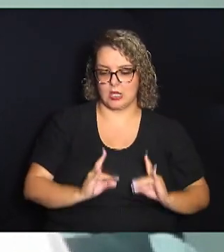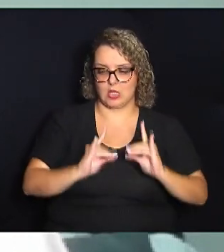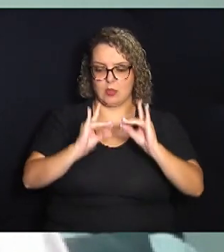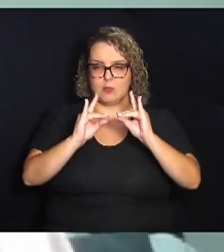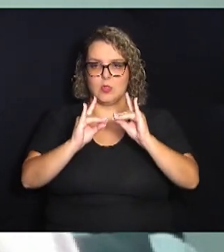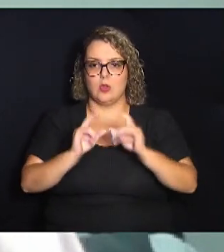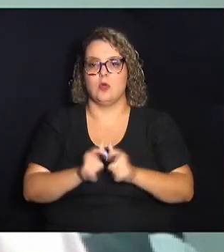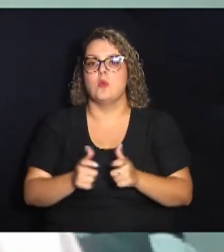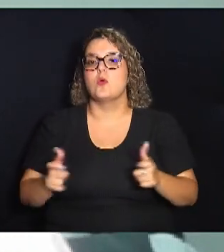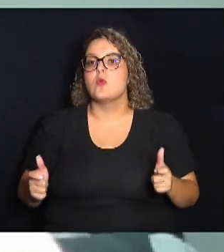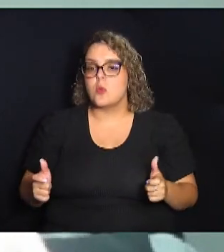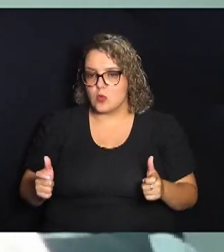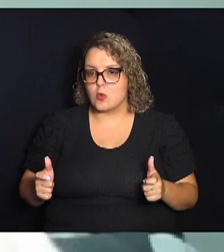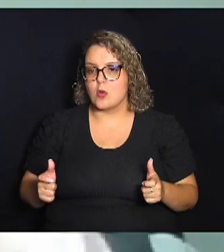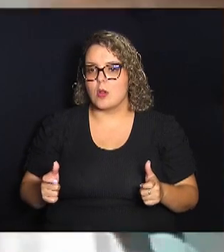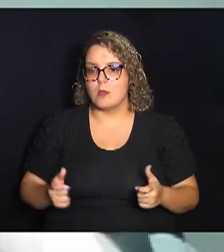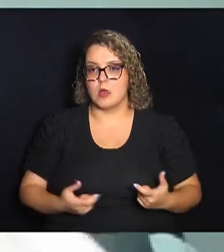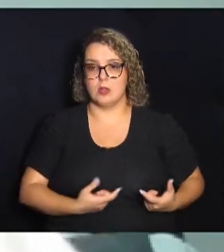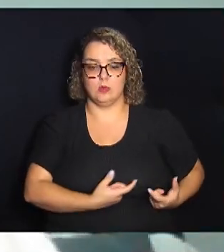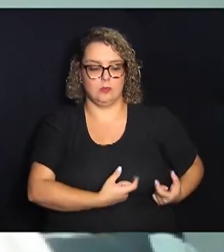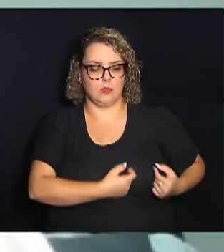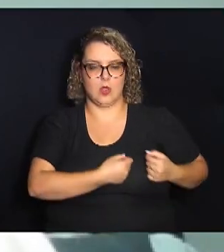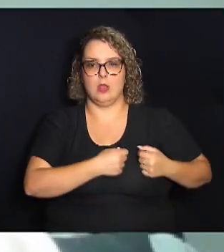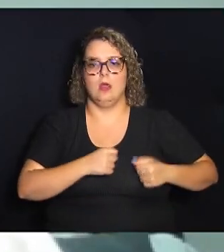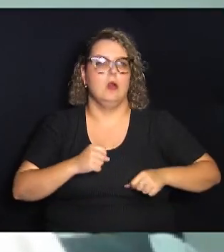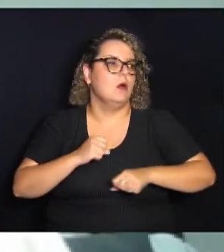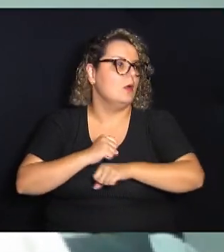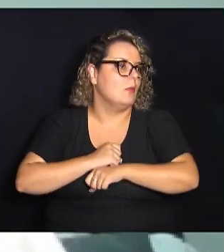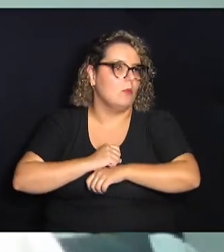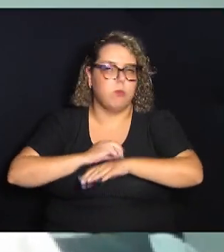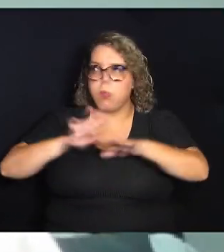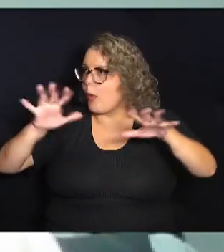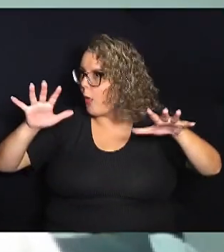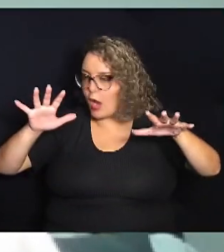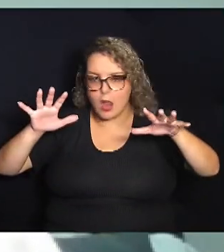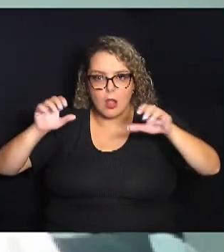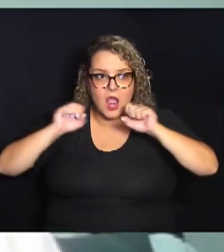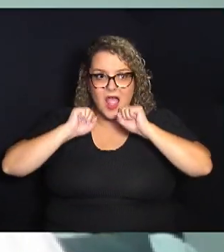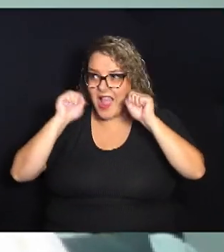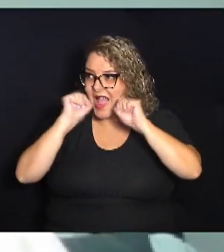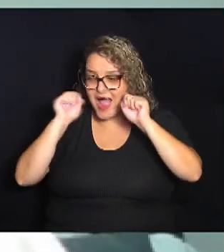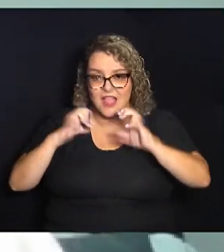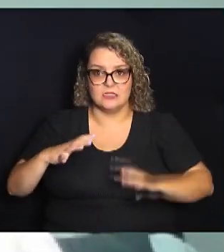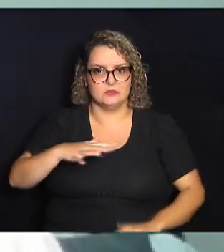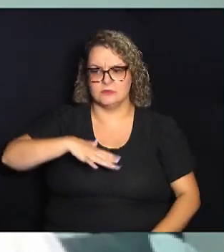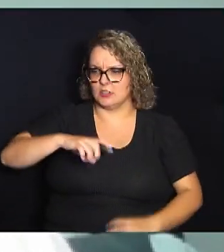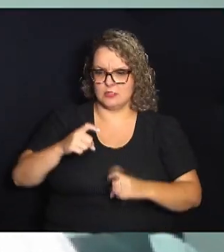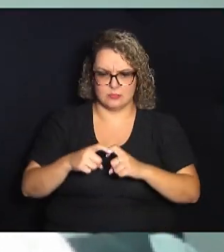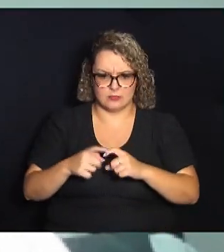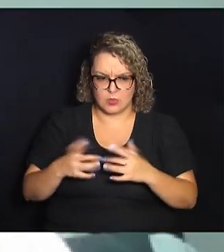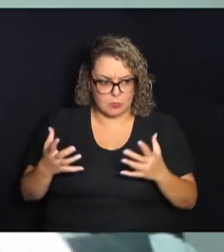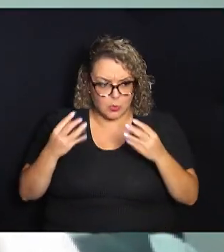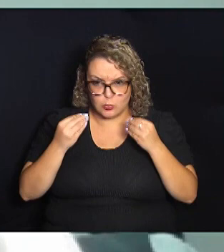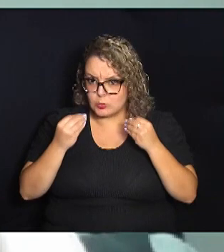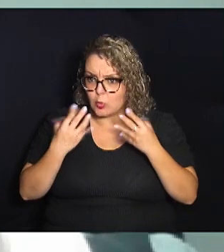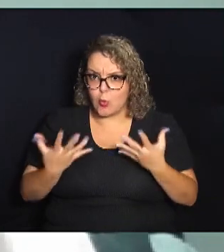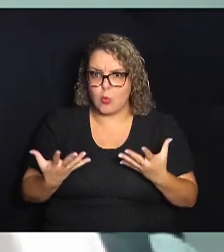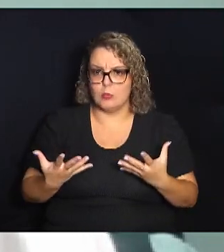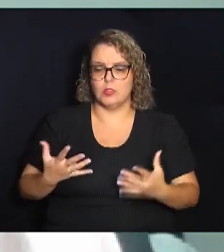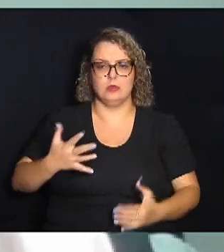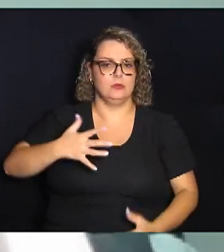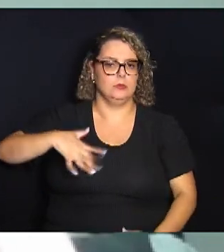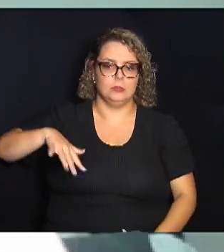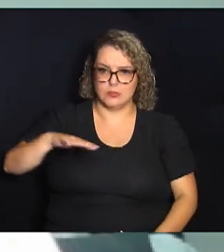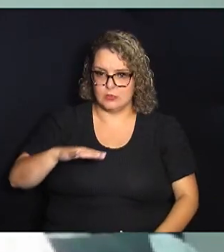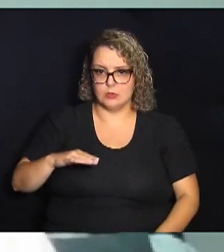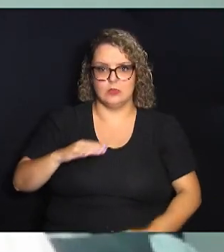de incidência do câncer de mama. Bum, isso fez. Tanto no meio médico, como no meio